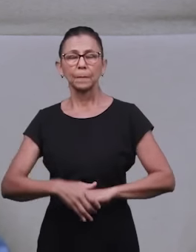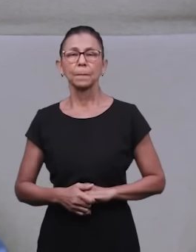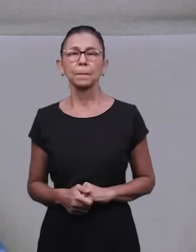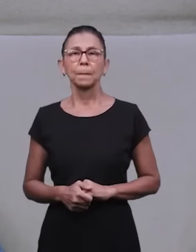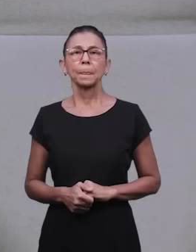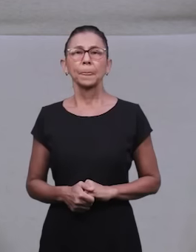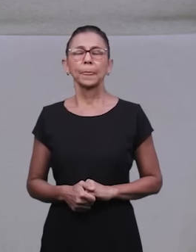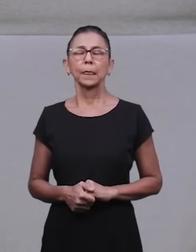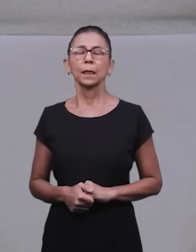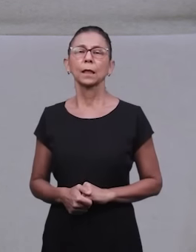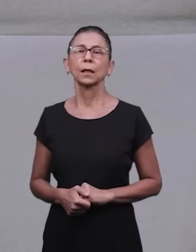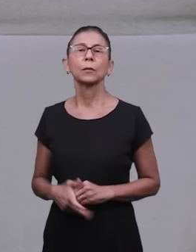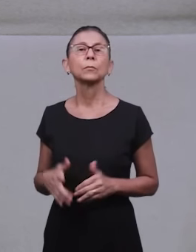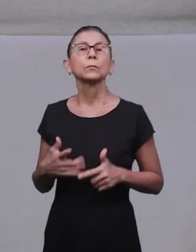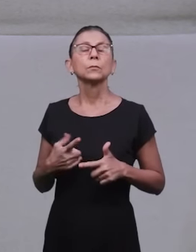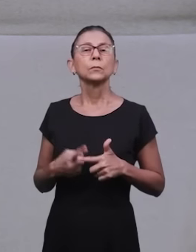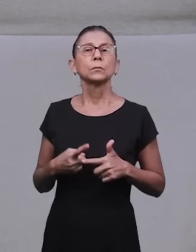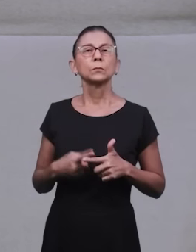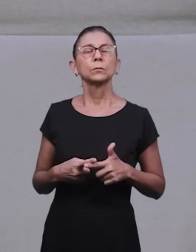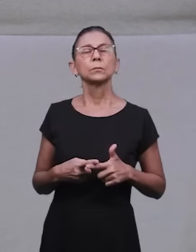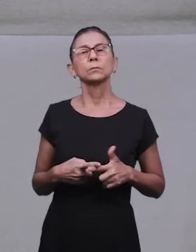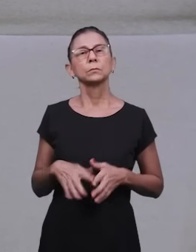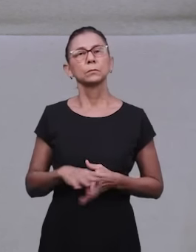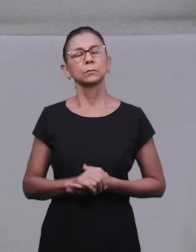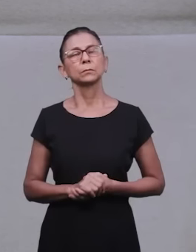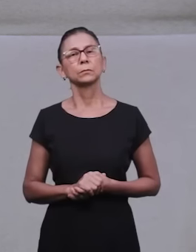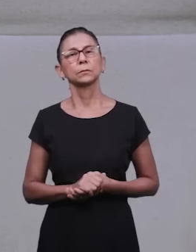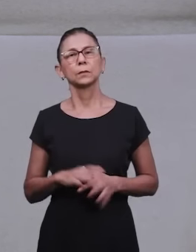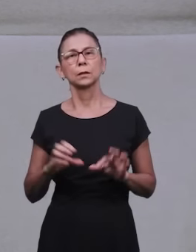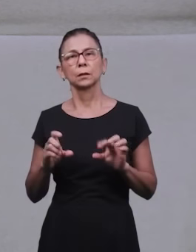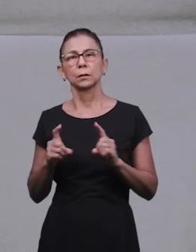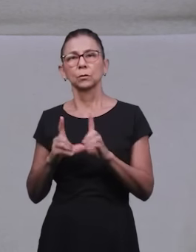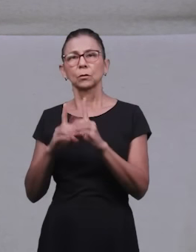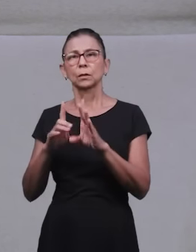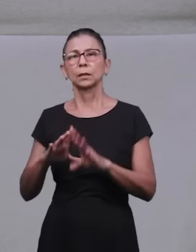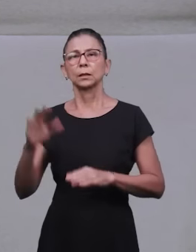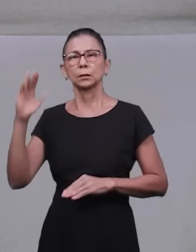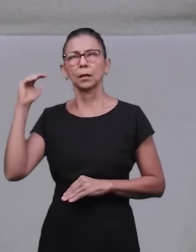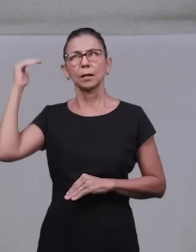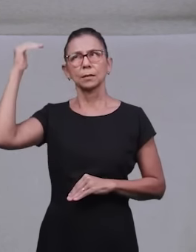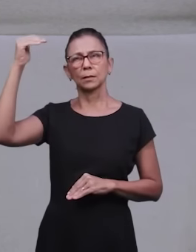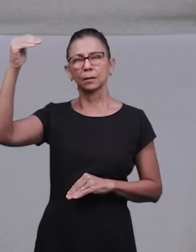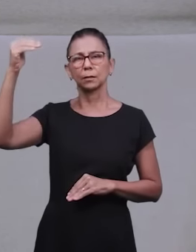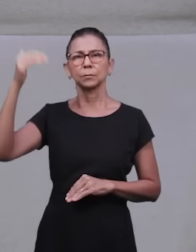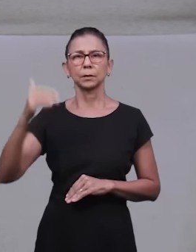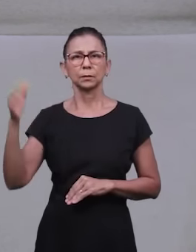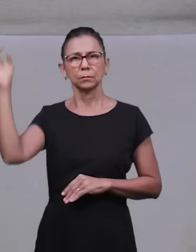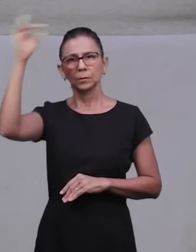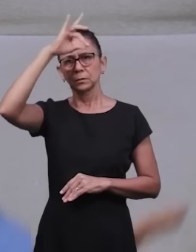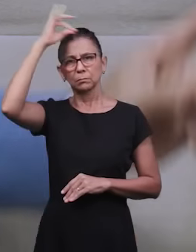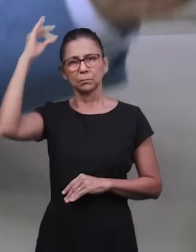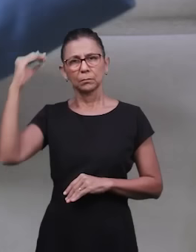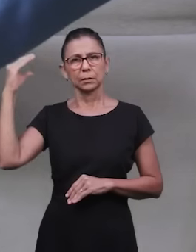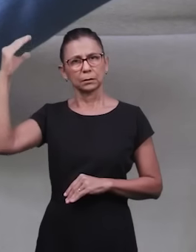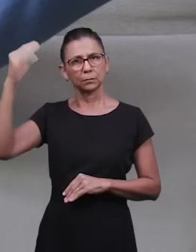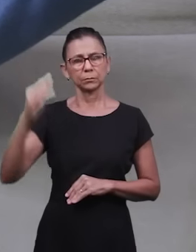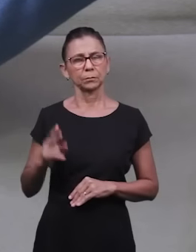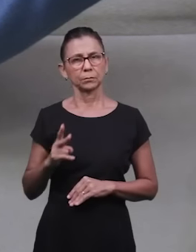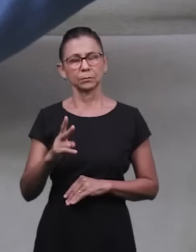né, para trás, porque a doutrina prevaleceu. Quer dizer, o Espírito Santo permaneceu.